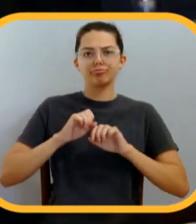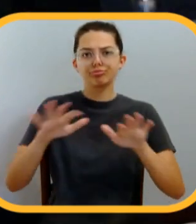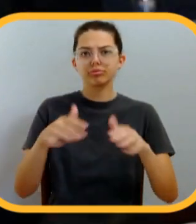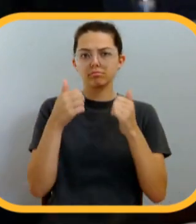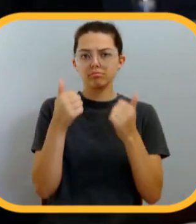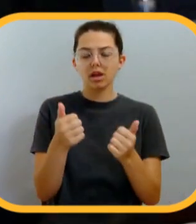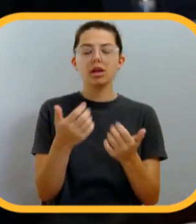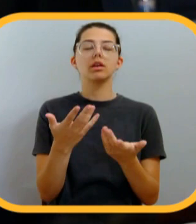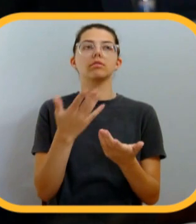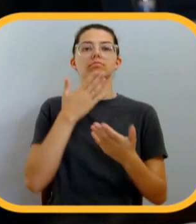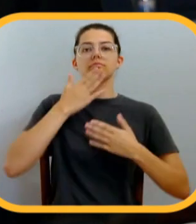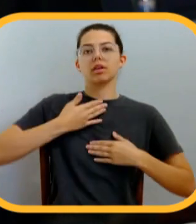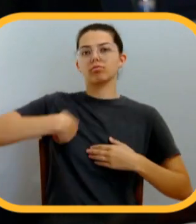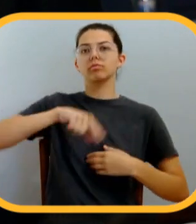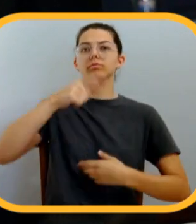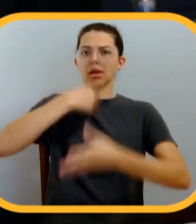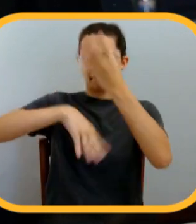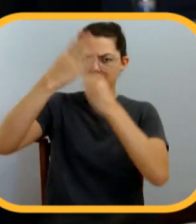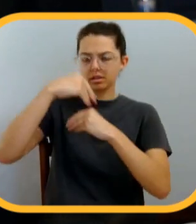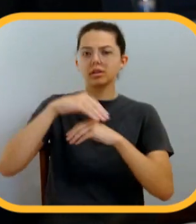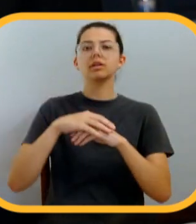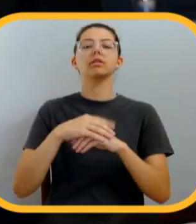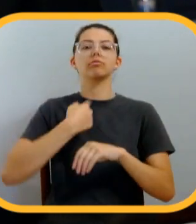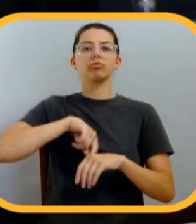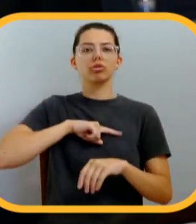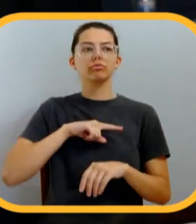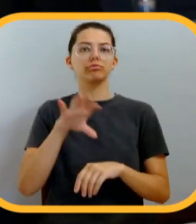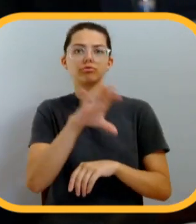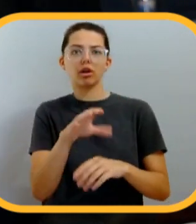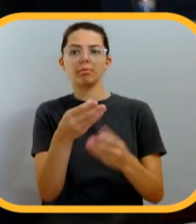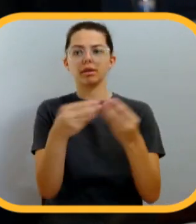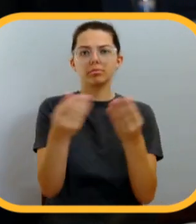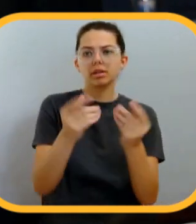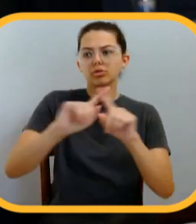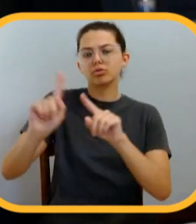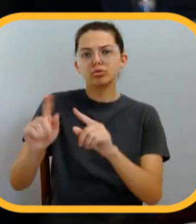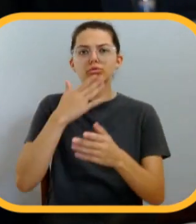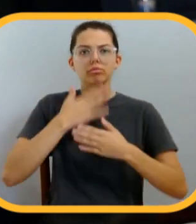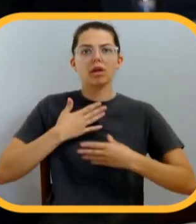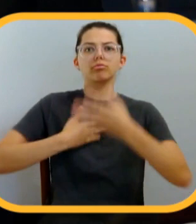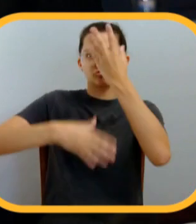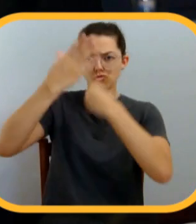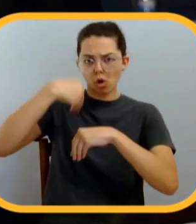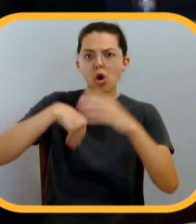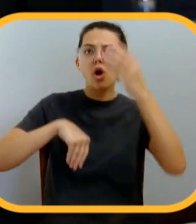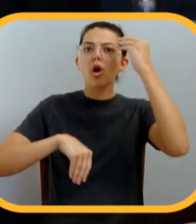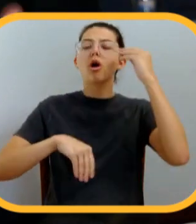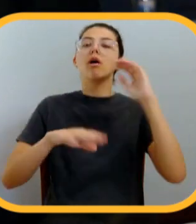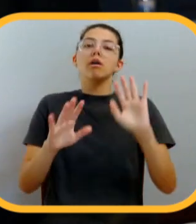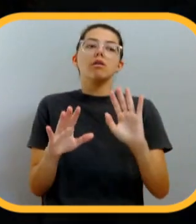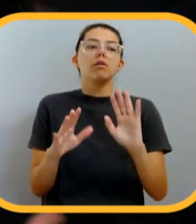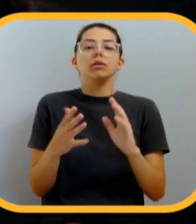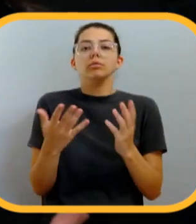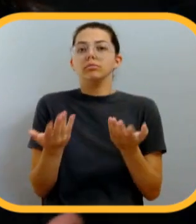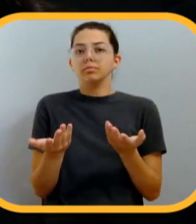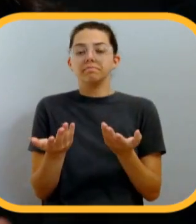tendo nós a possibilidade de aprender, tendo nós recursos para poder aprender, tendo nós não